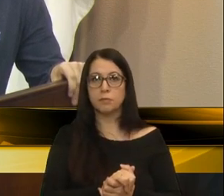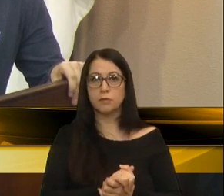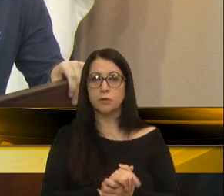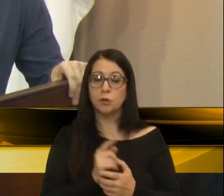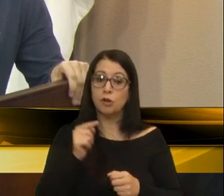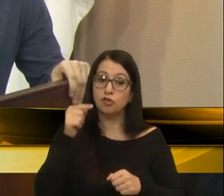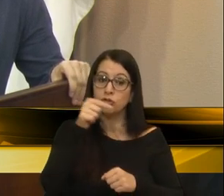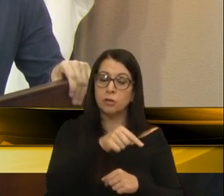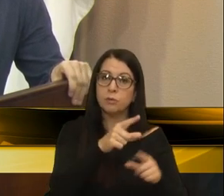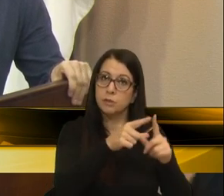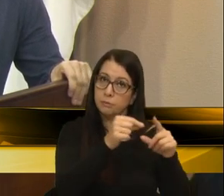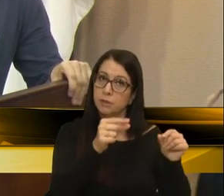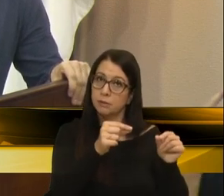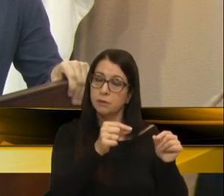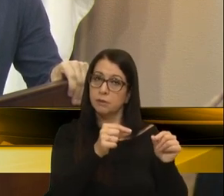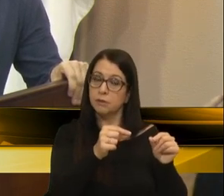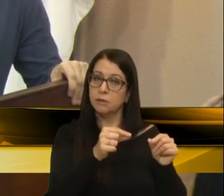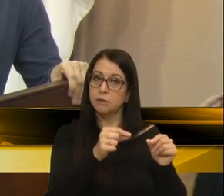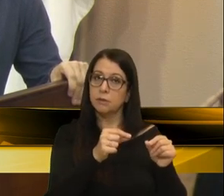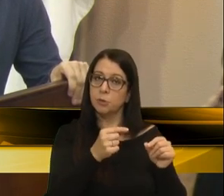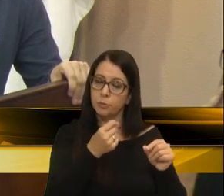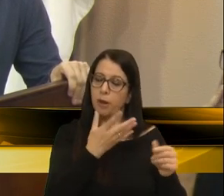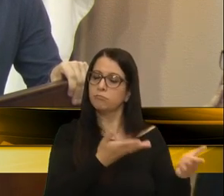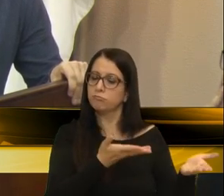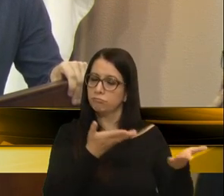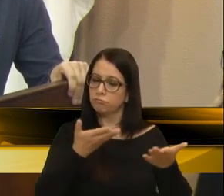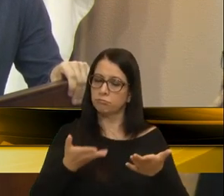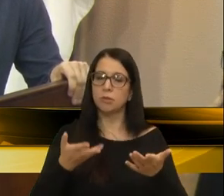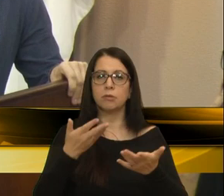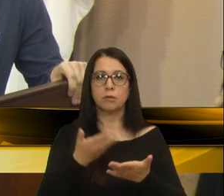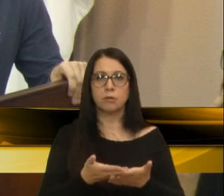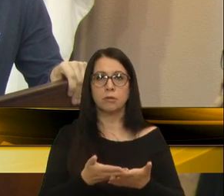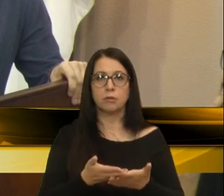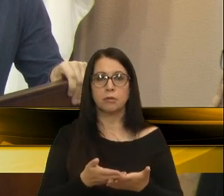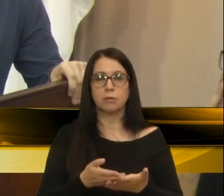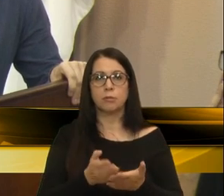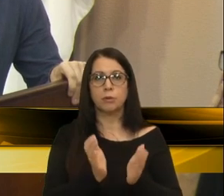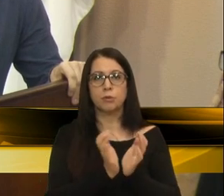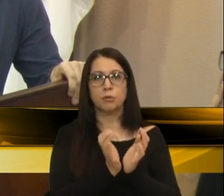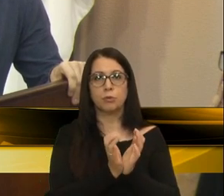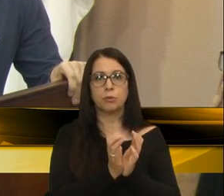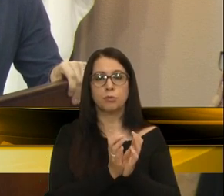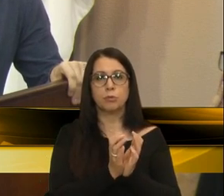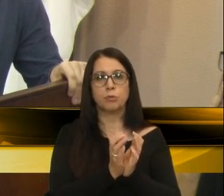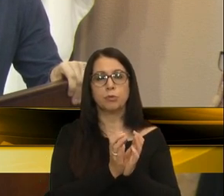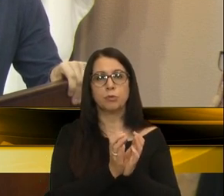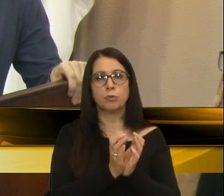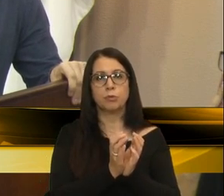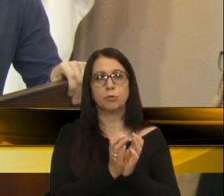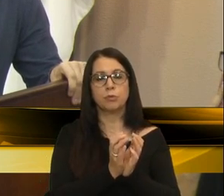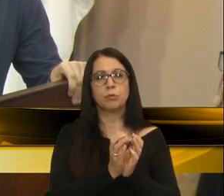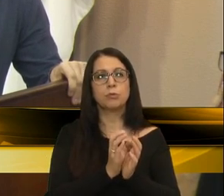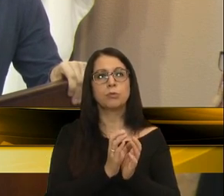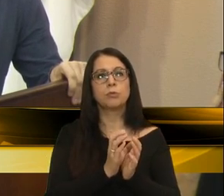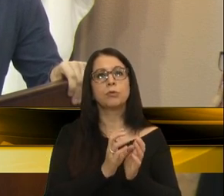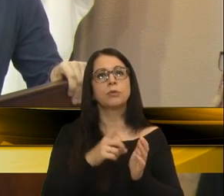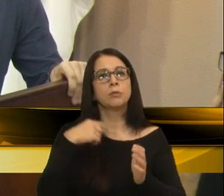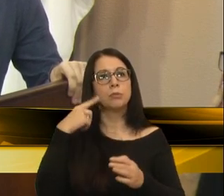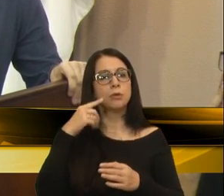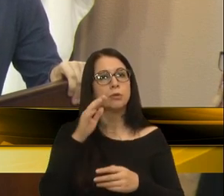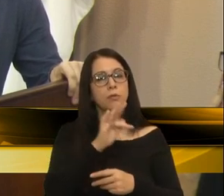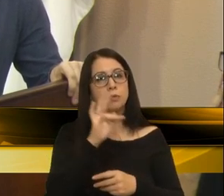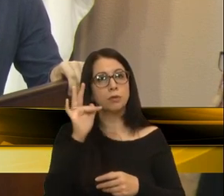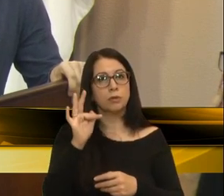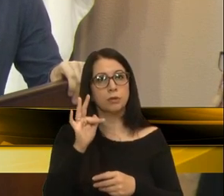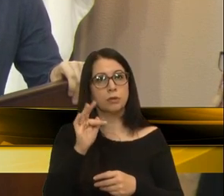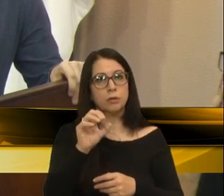nós chegamos lá em Brasília, nós fomos muito bem recebidos pela bancada dos deputados federais,